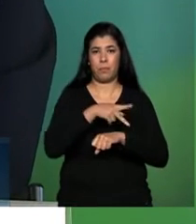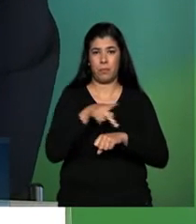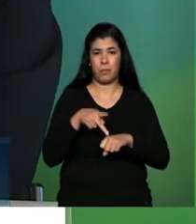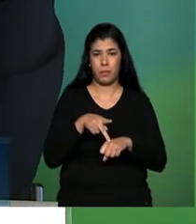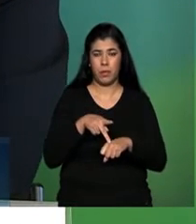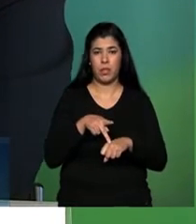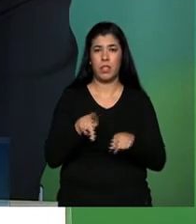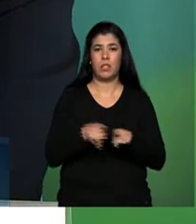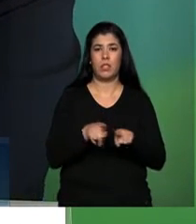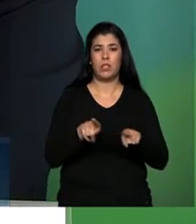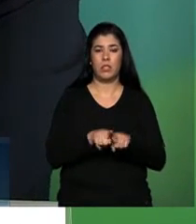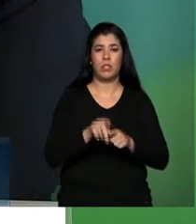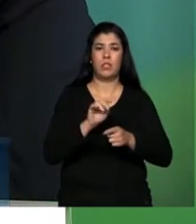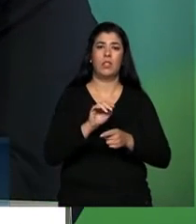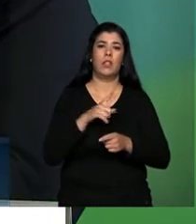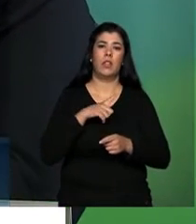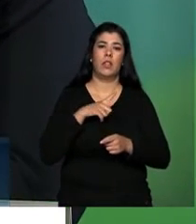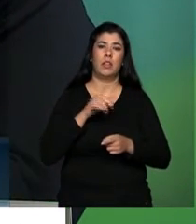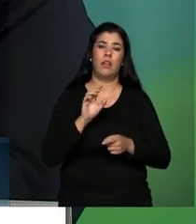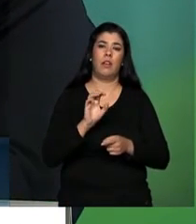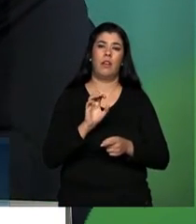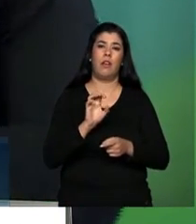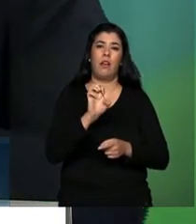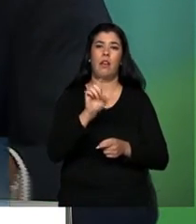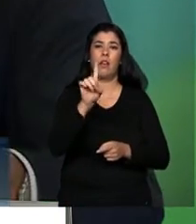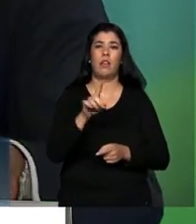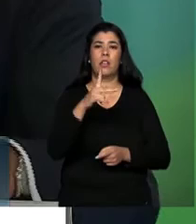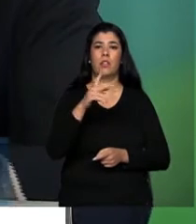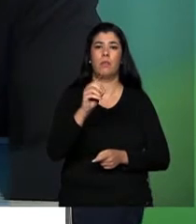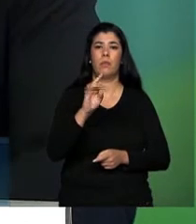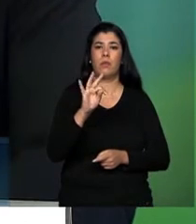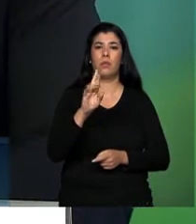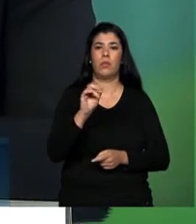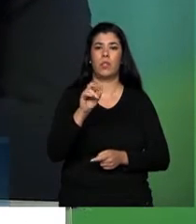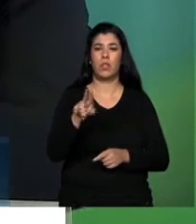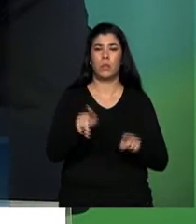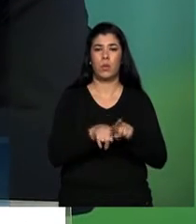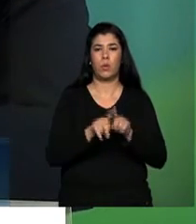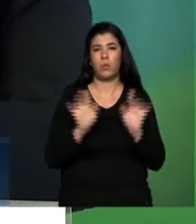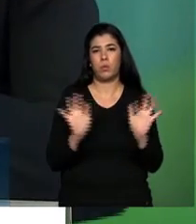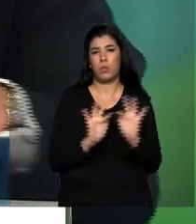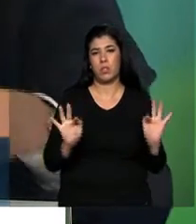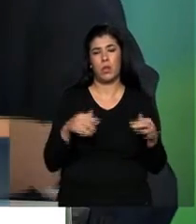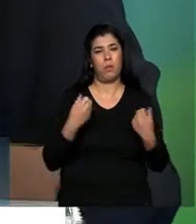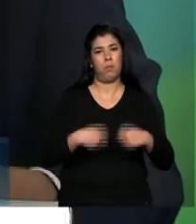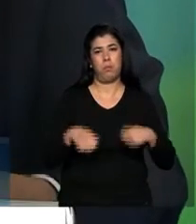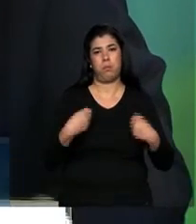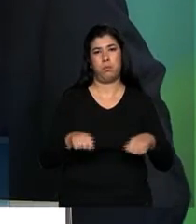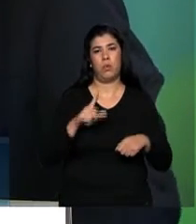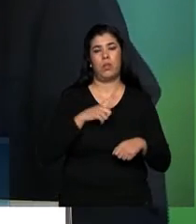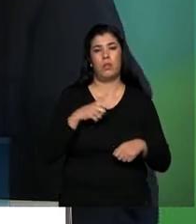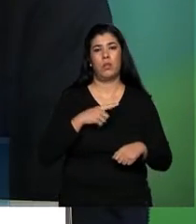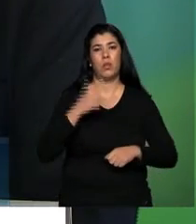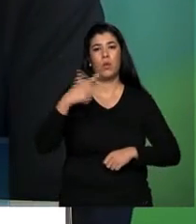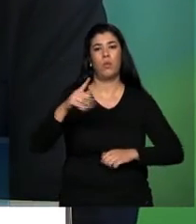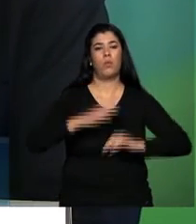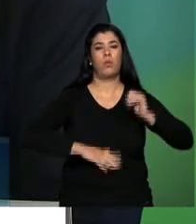o processo de fiscalização muito simplificado, sem a necessidade daqueles